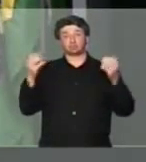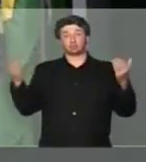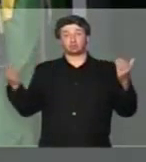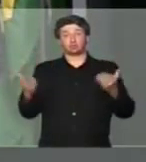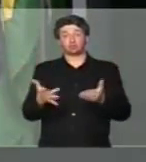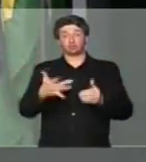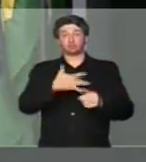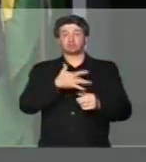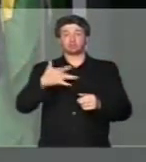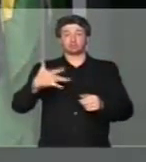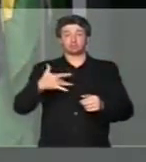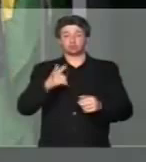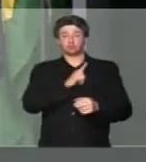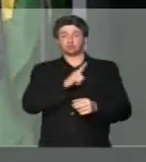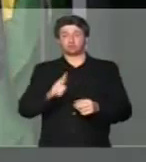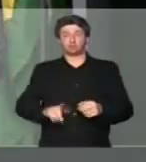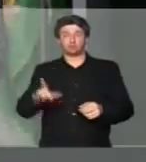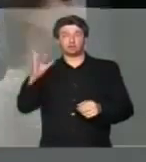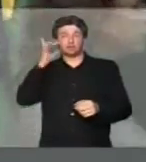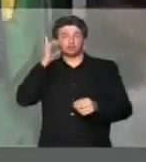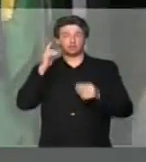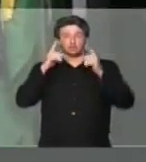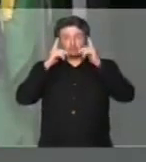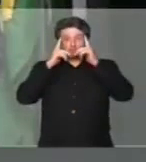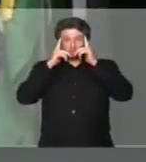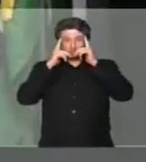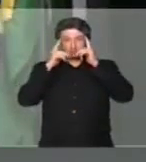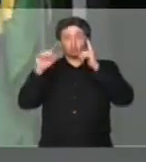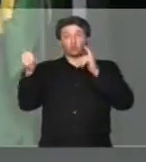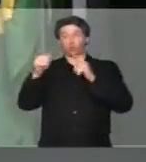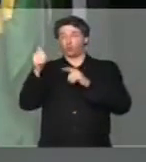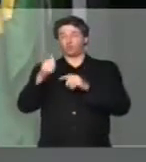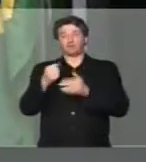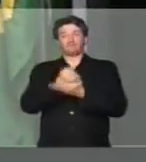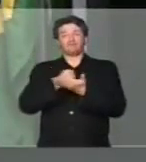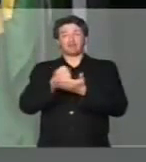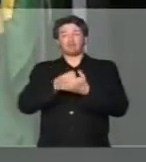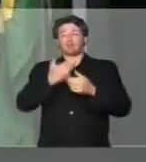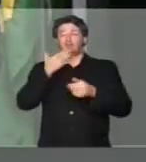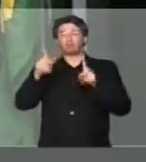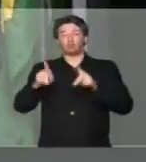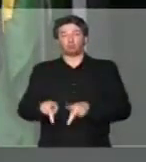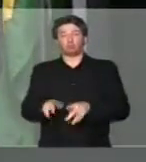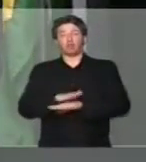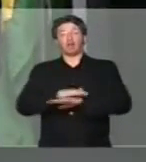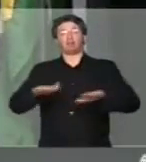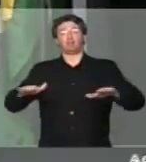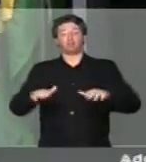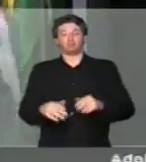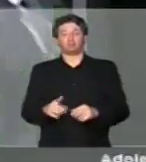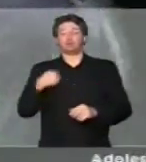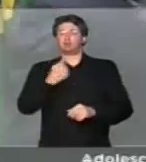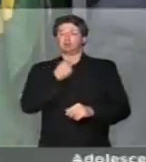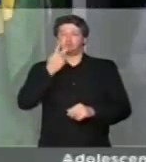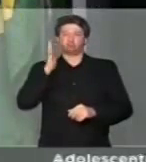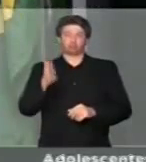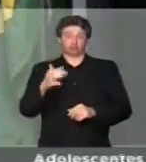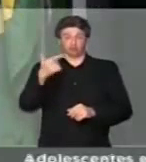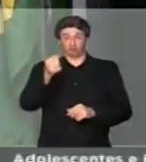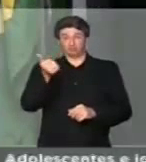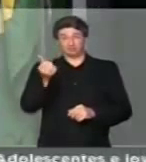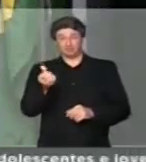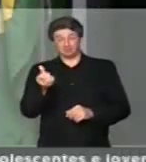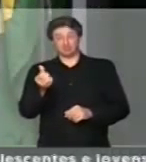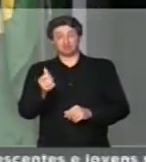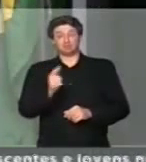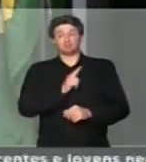a saúde no governo Dilma. O 11, o fim das farmácias populares. Aqui nós já tratamos que no ano de